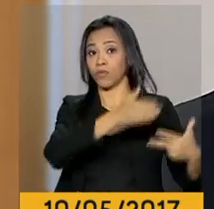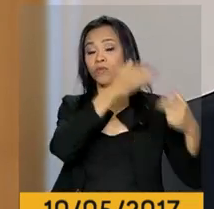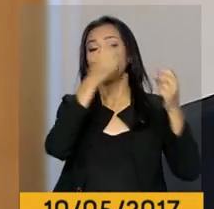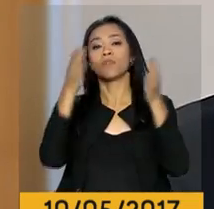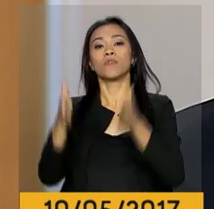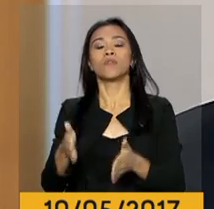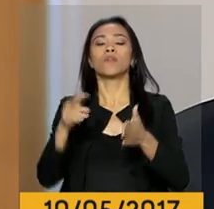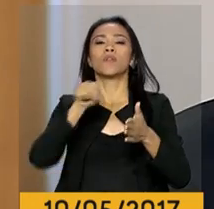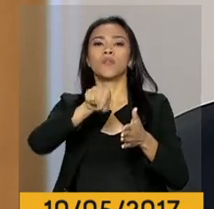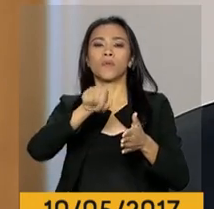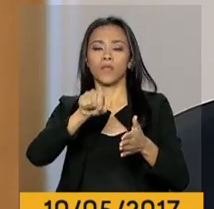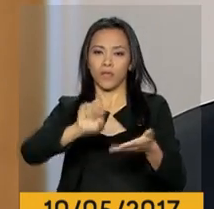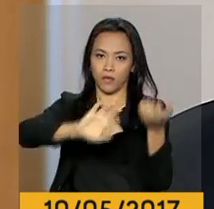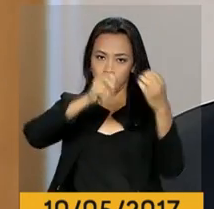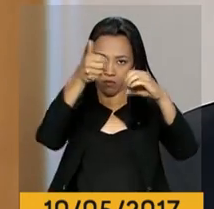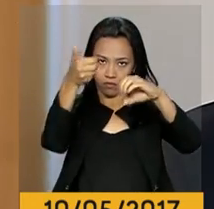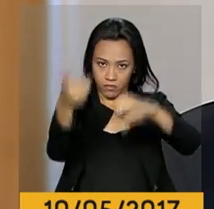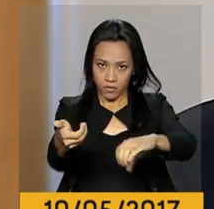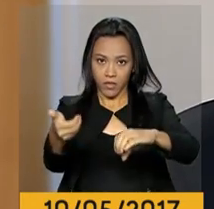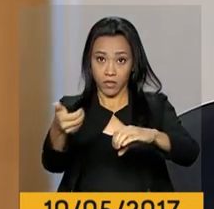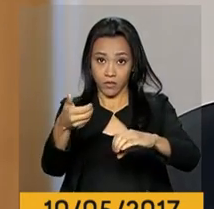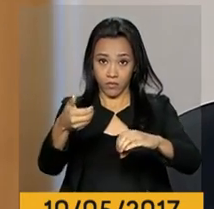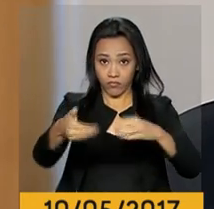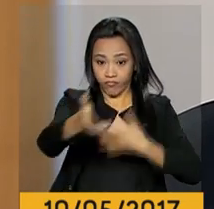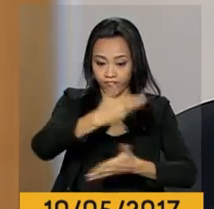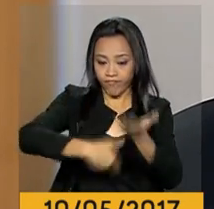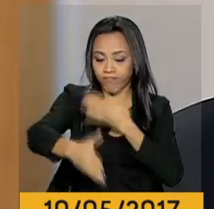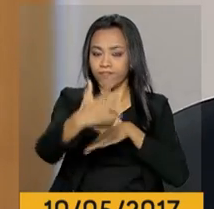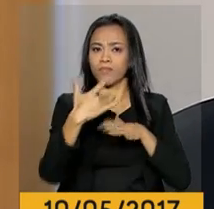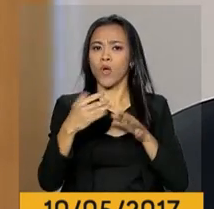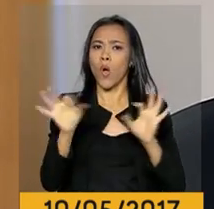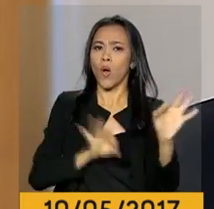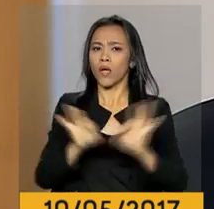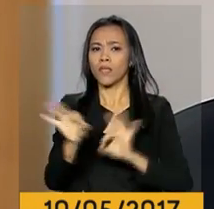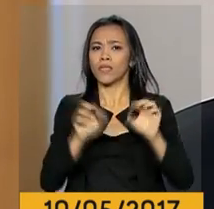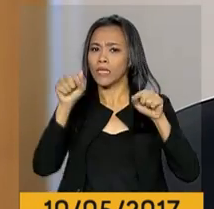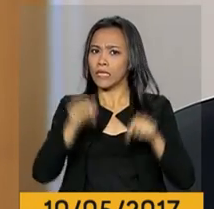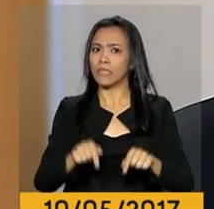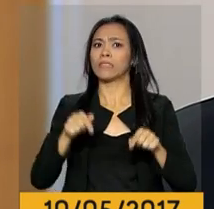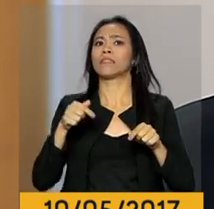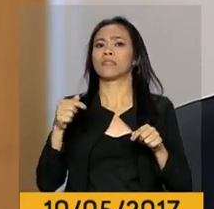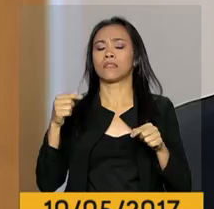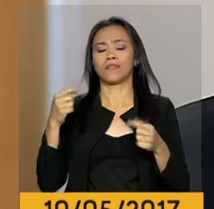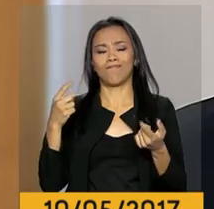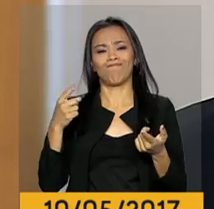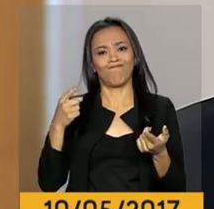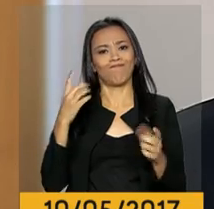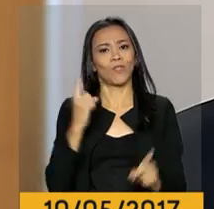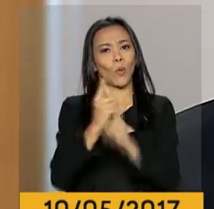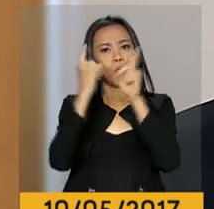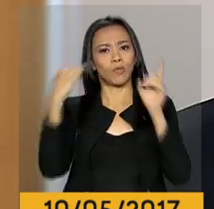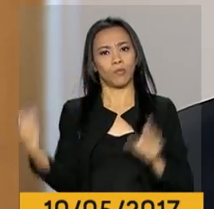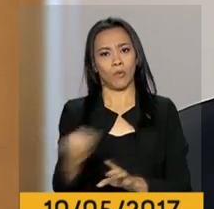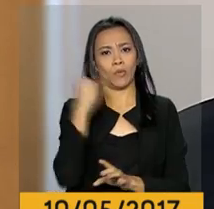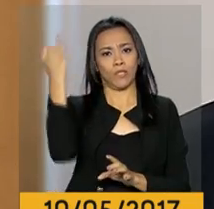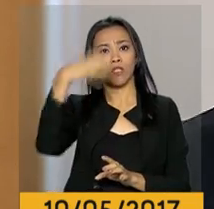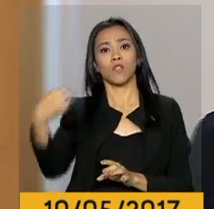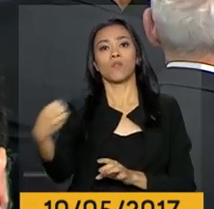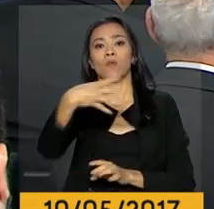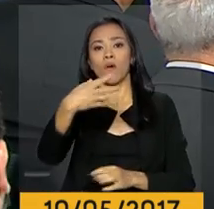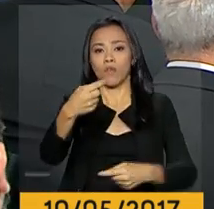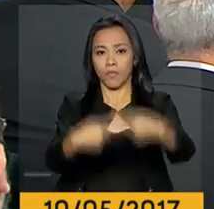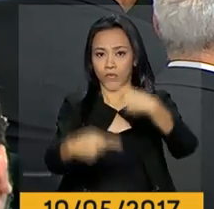nacional que produziram volto a dizer Este ato importantíssimo da nova política portuária